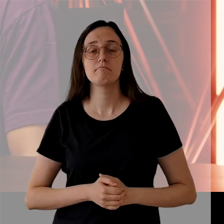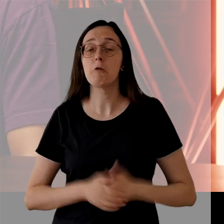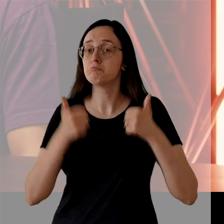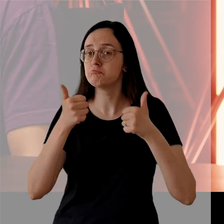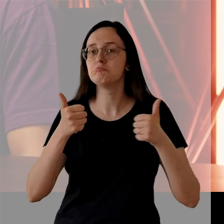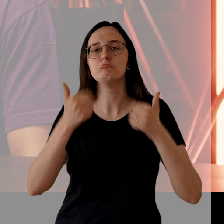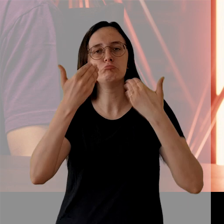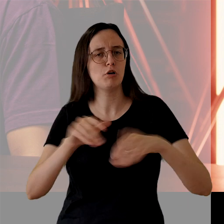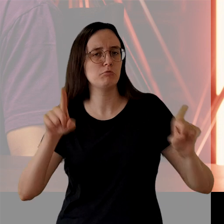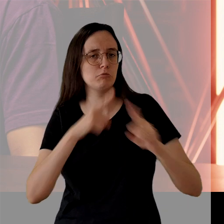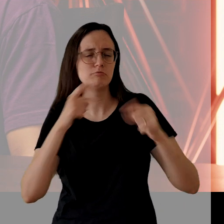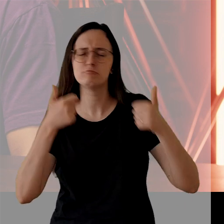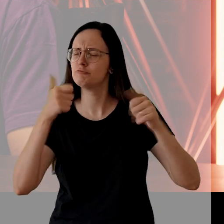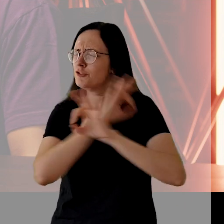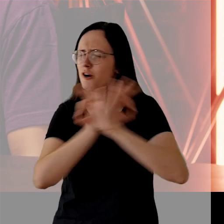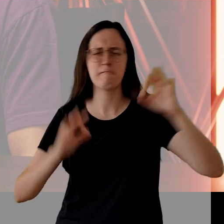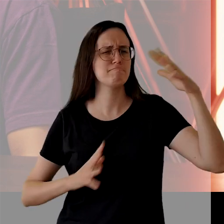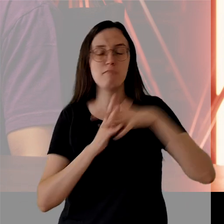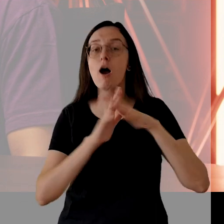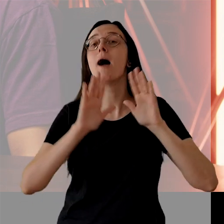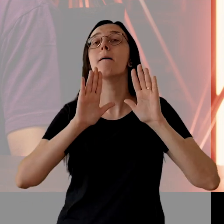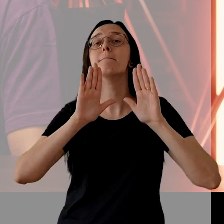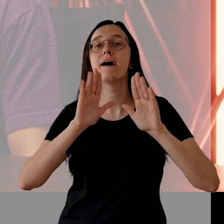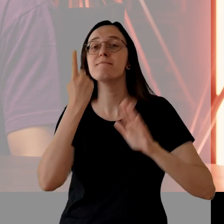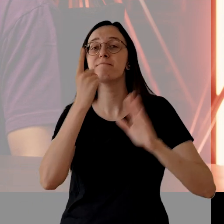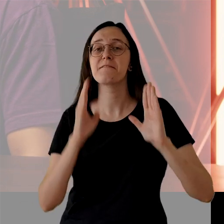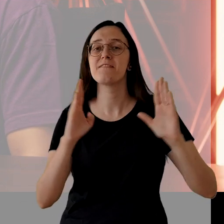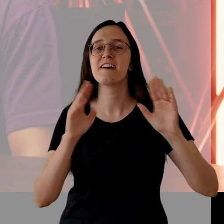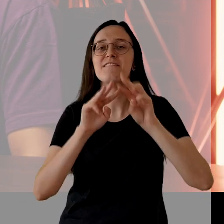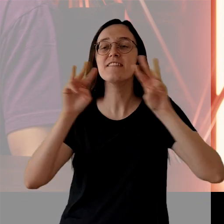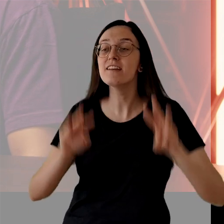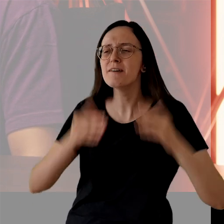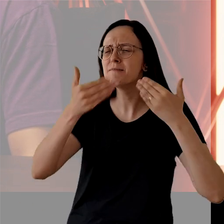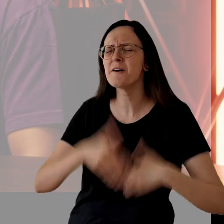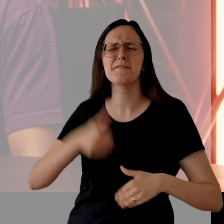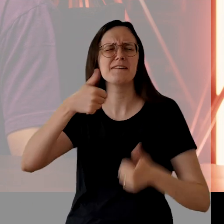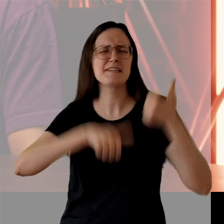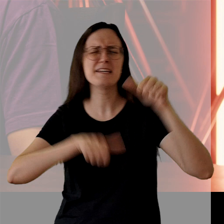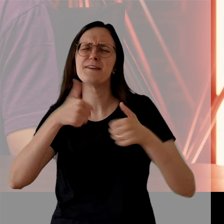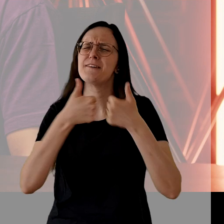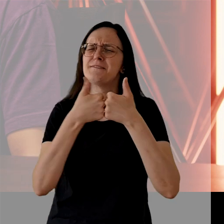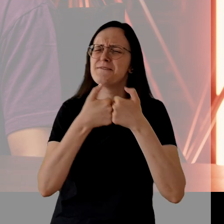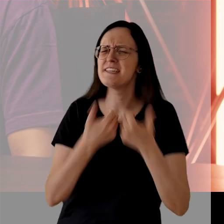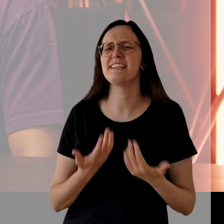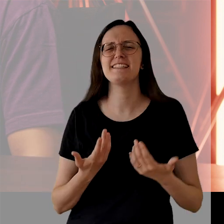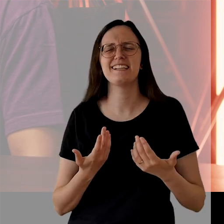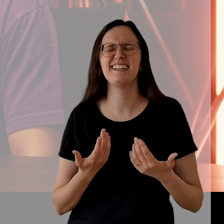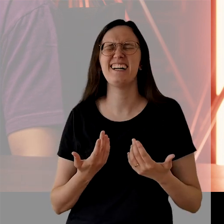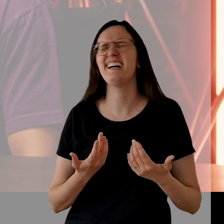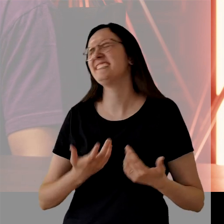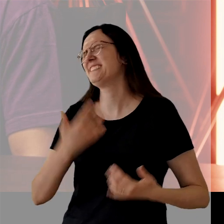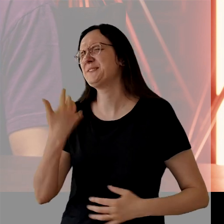de música, arrasei. Aí chegou lá a primeira fase da Federal, tinha prova de química, física, aí não dá,